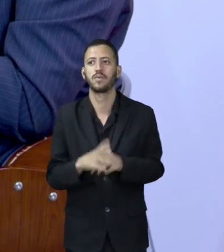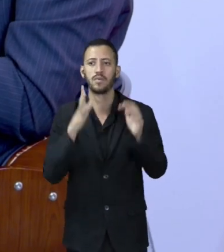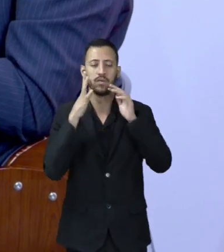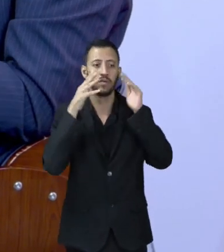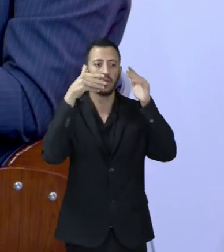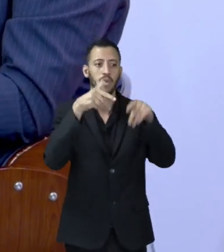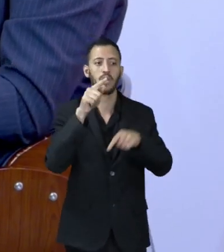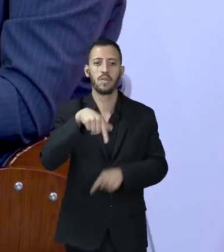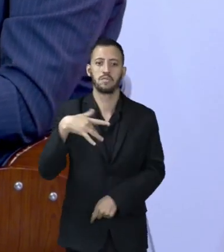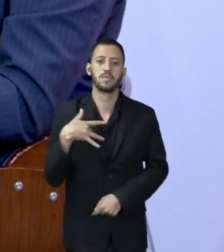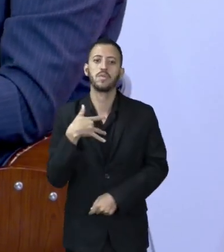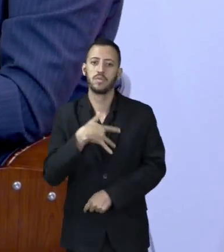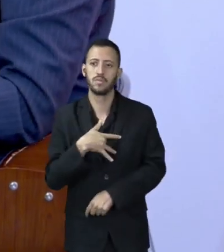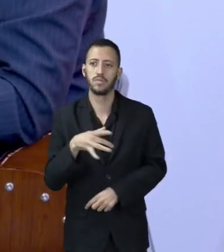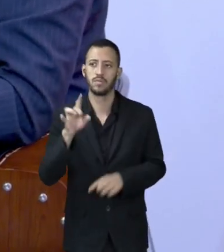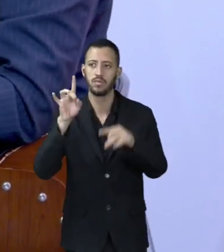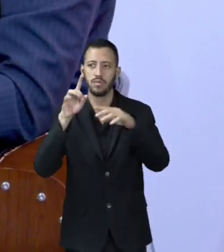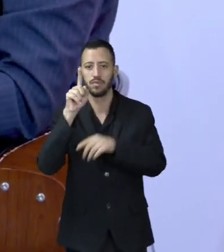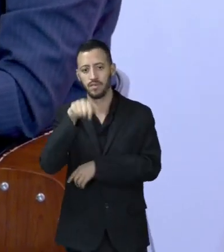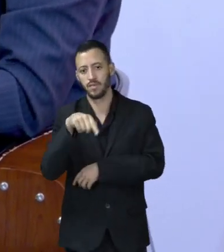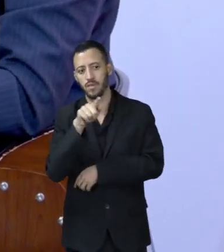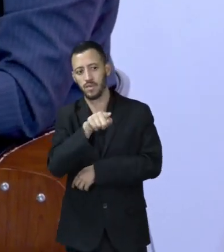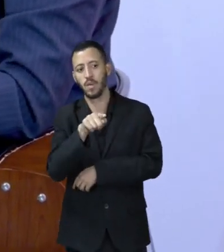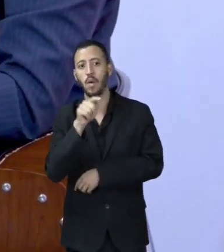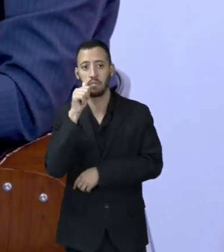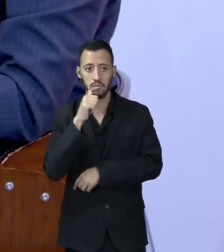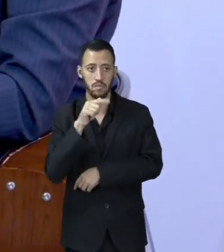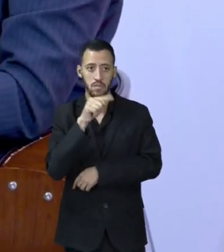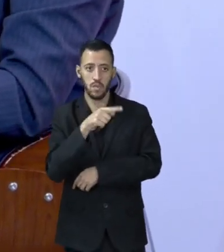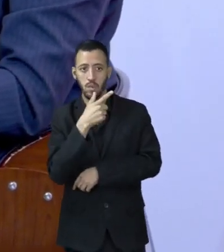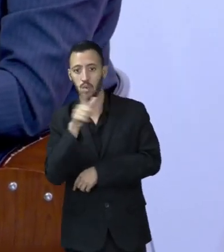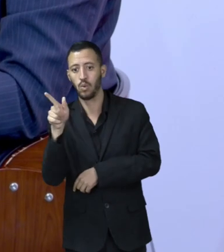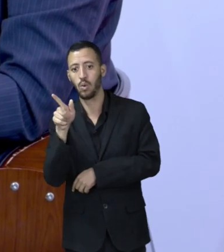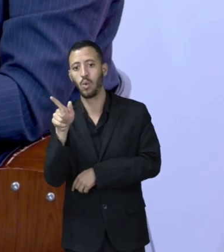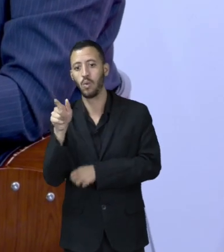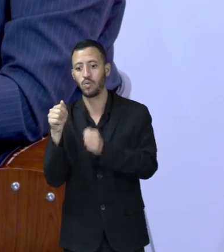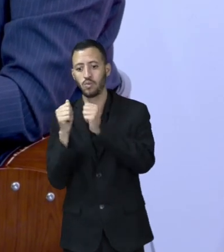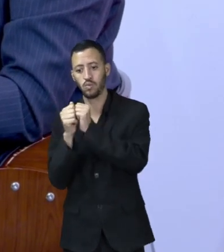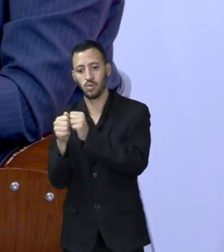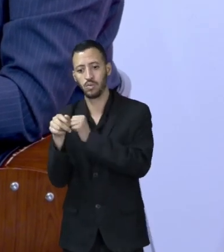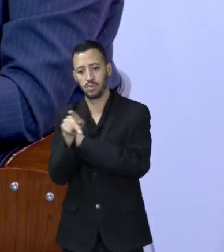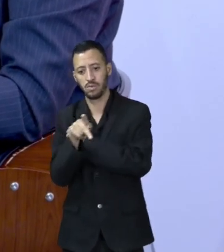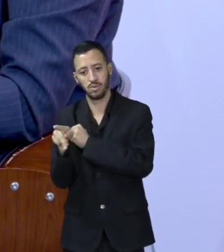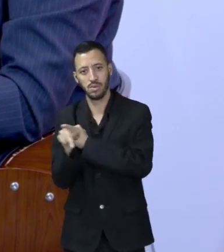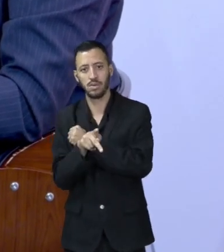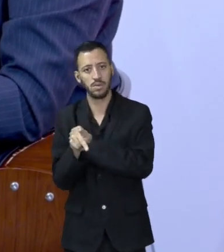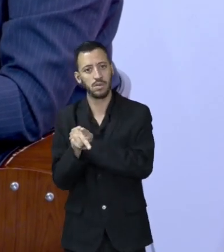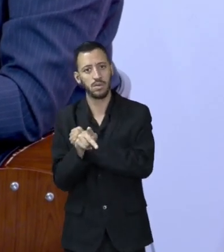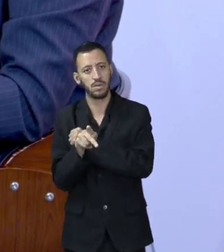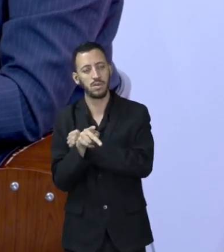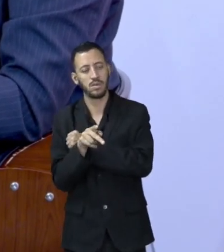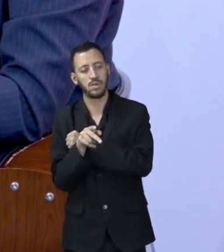à saúde, inclusive você, juntamente aí com outras professoras, né, chegaram